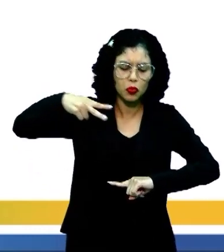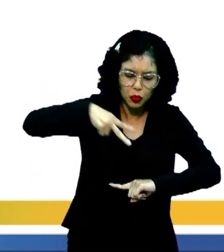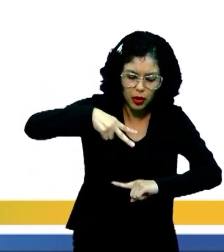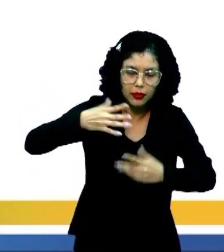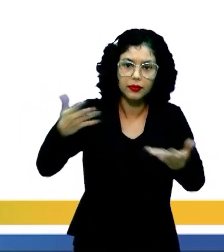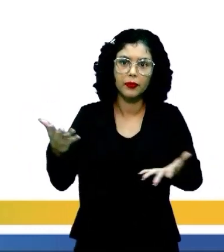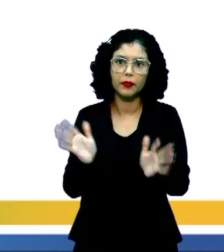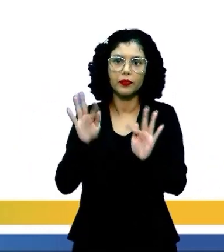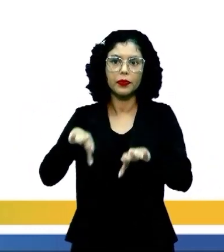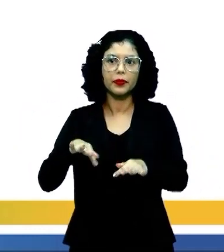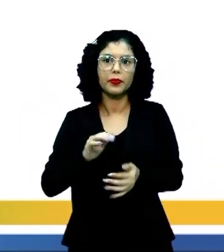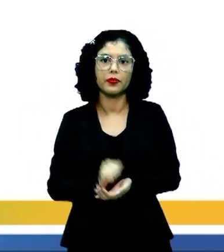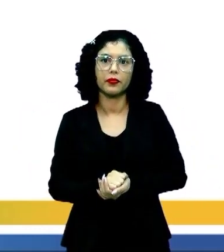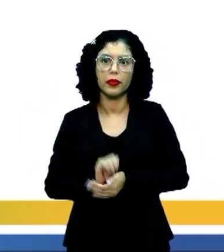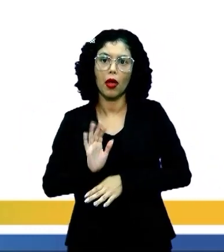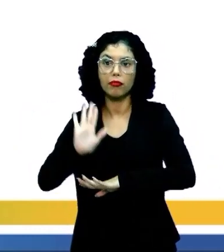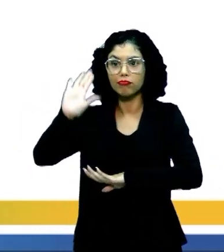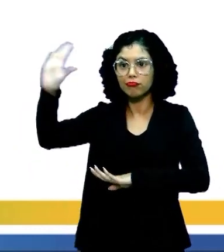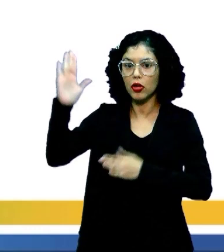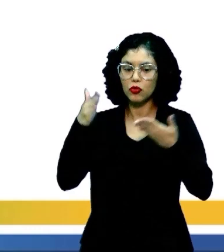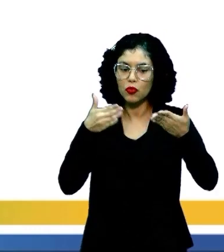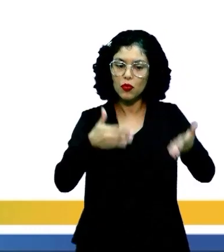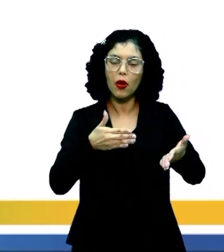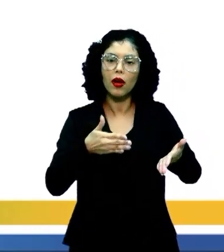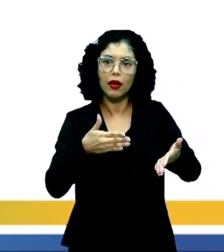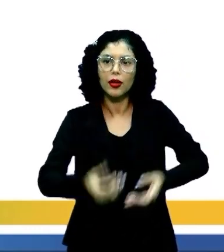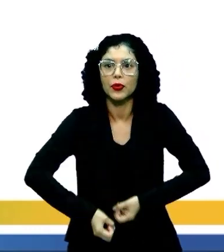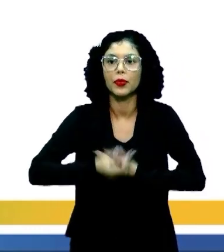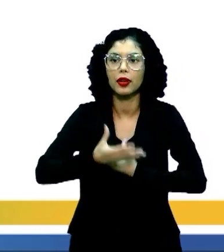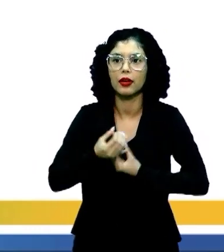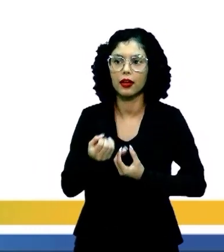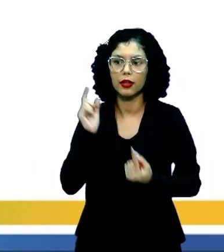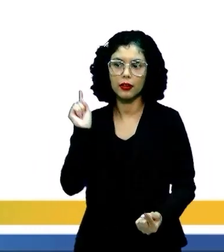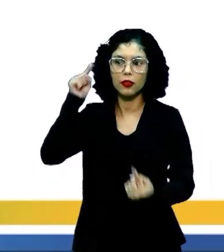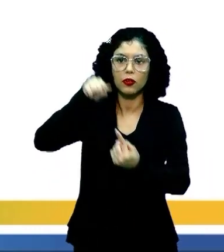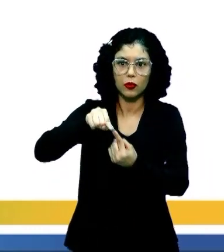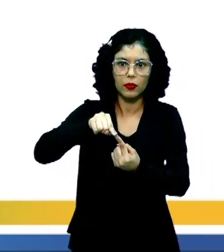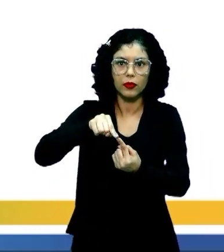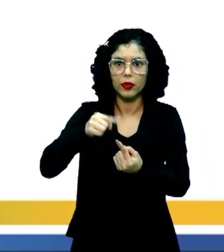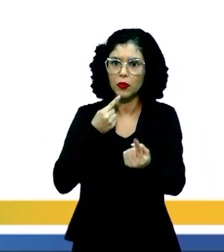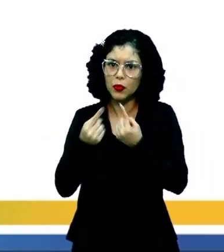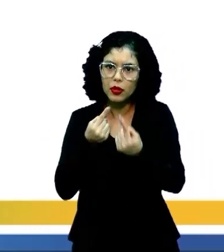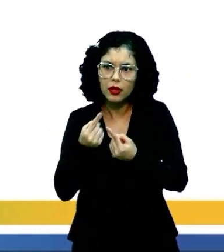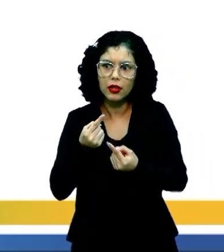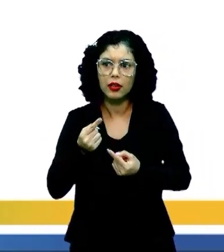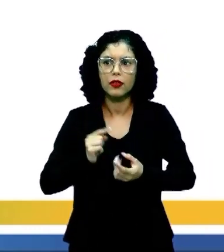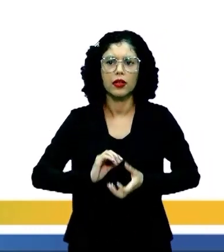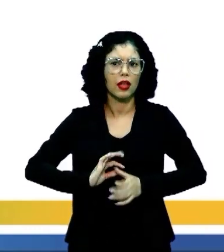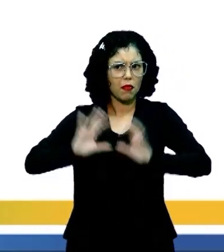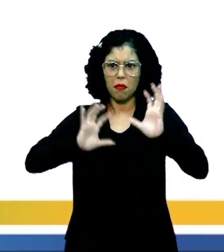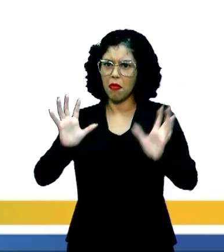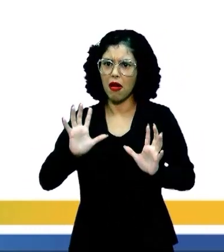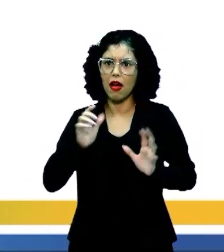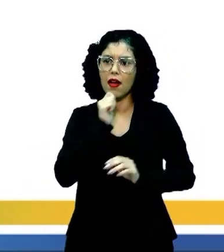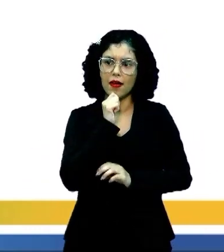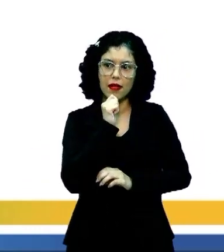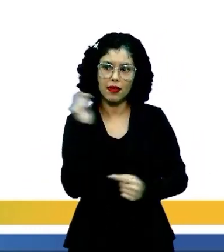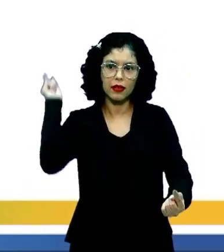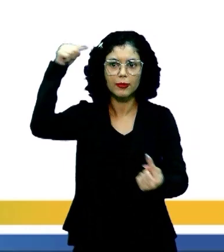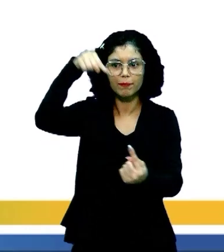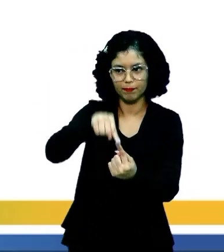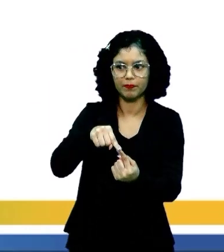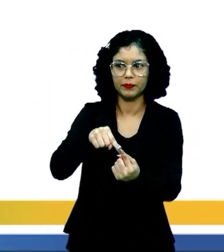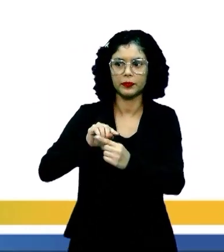A última estrofe diz: deixe a meta do poeta, não discuta, deixe a sua meta fora da